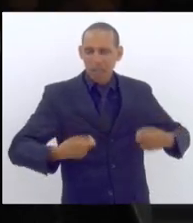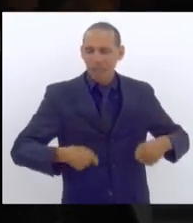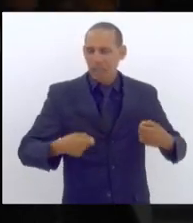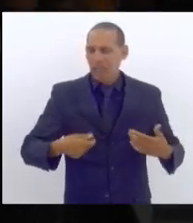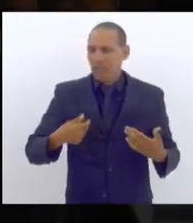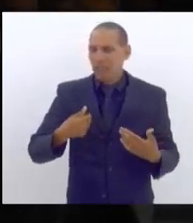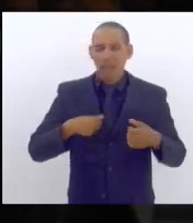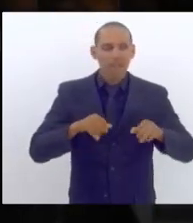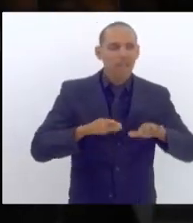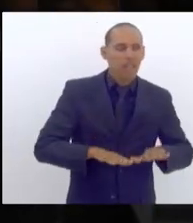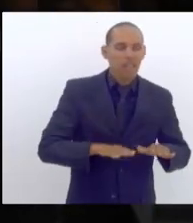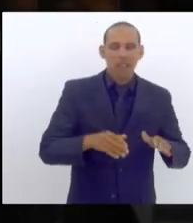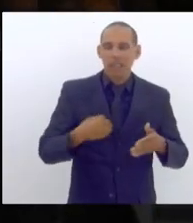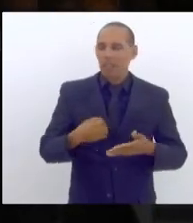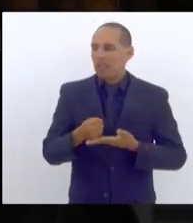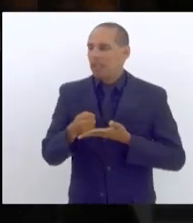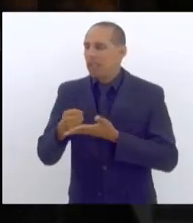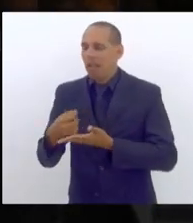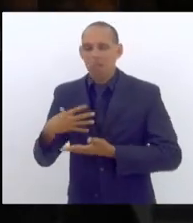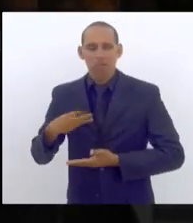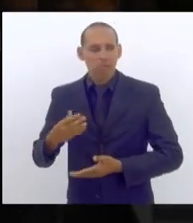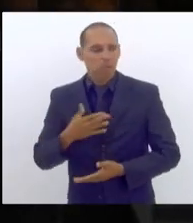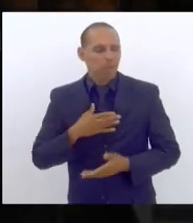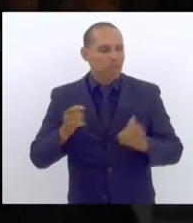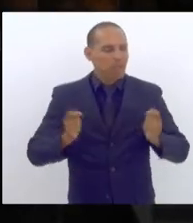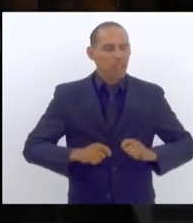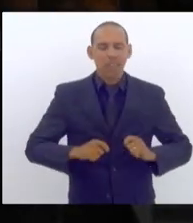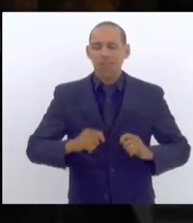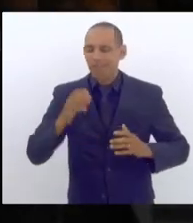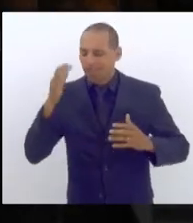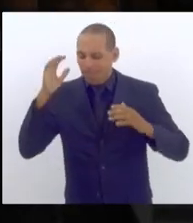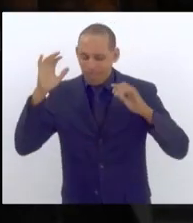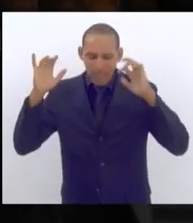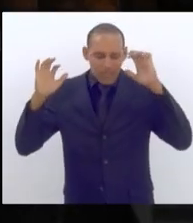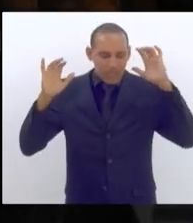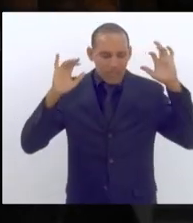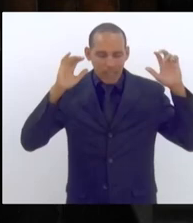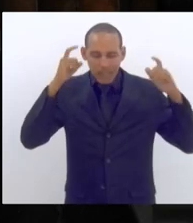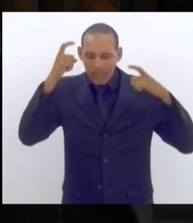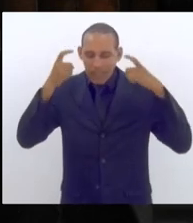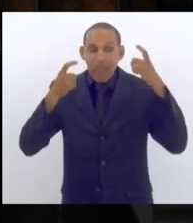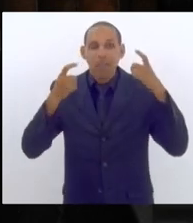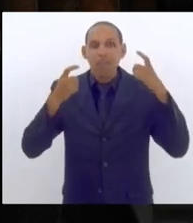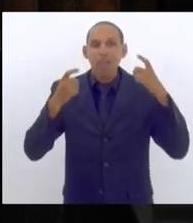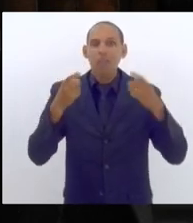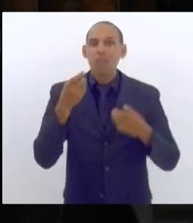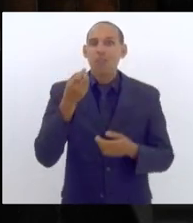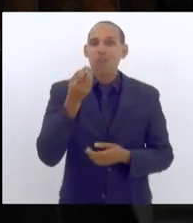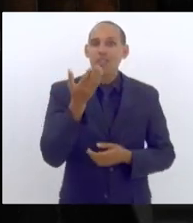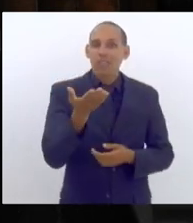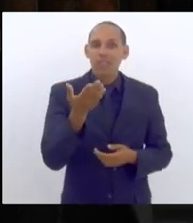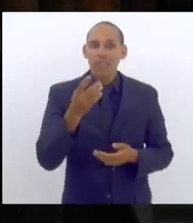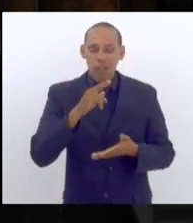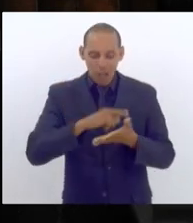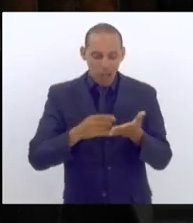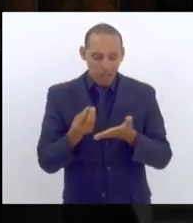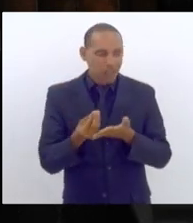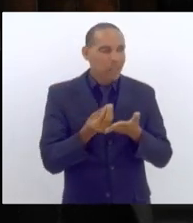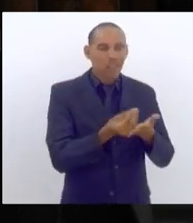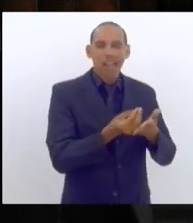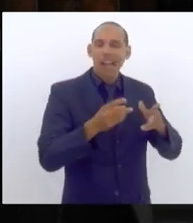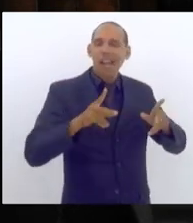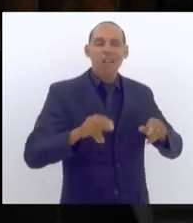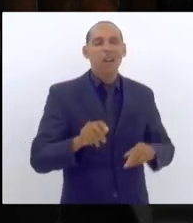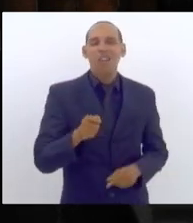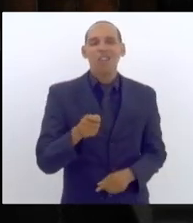Será que eu vou poder passar essa casa para o meu filho? E muitas das vezes você dá o título, é tão bonito quanto você dá